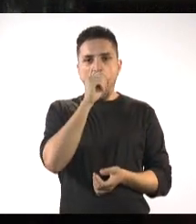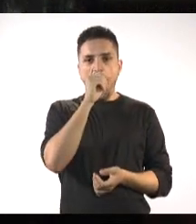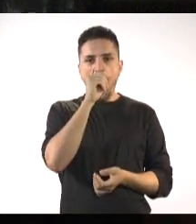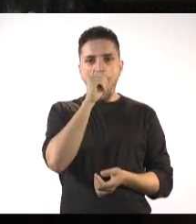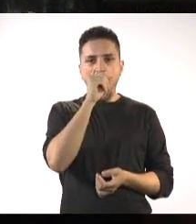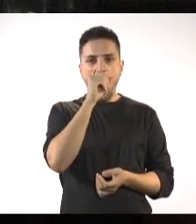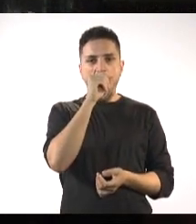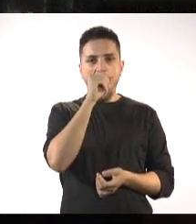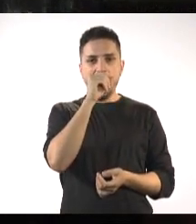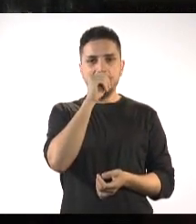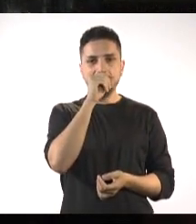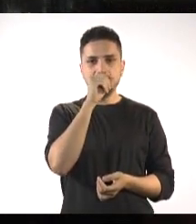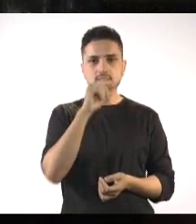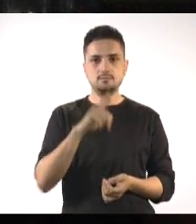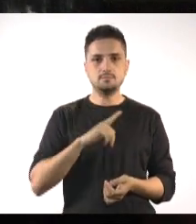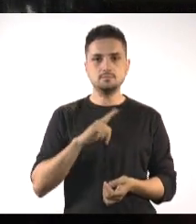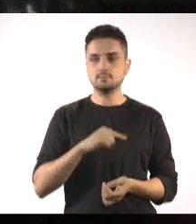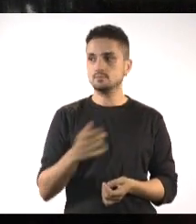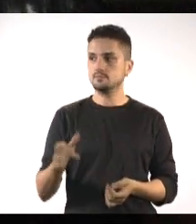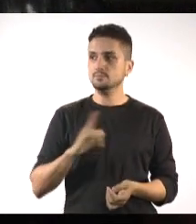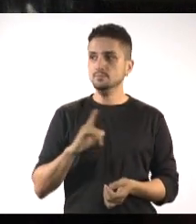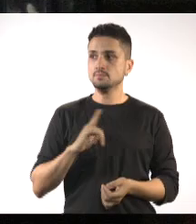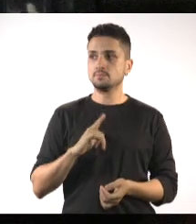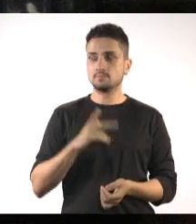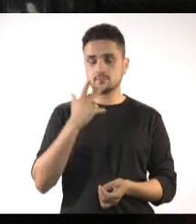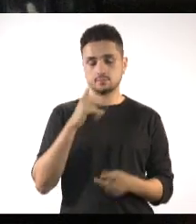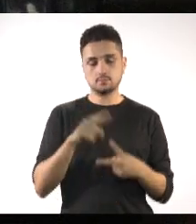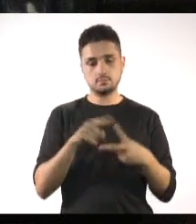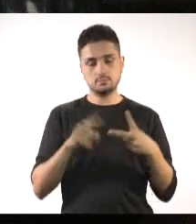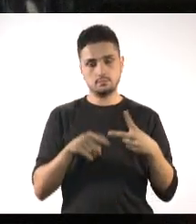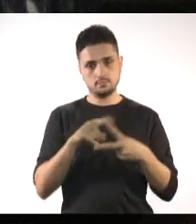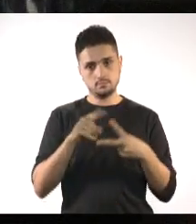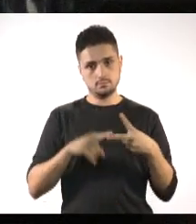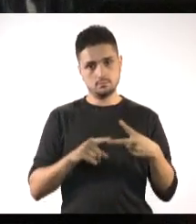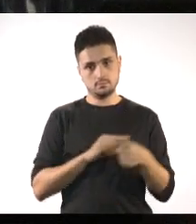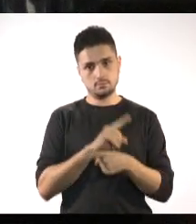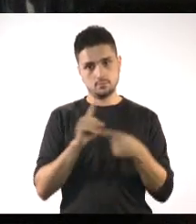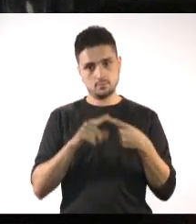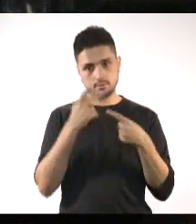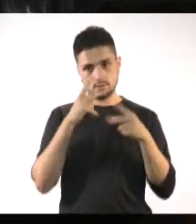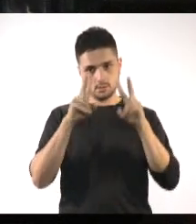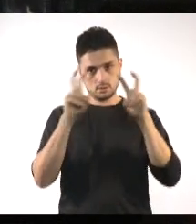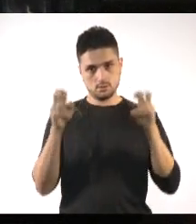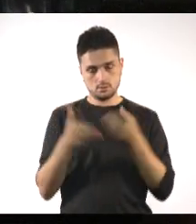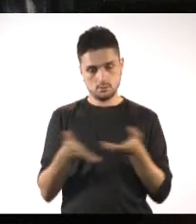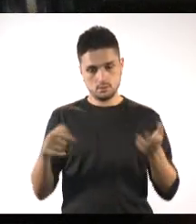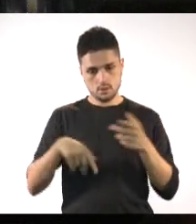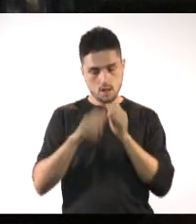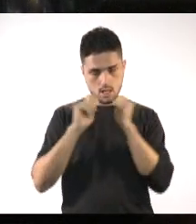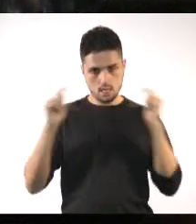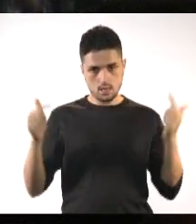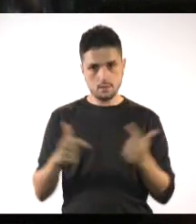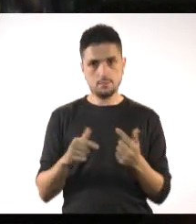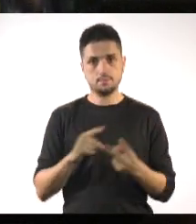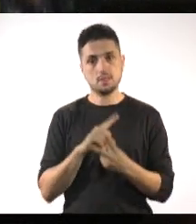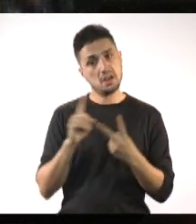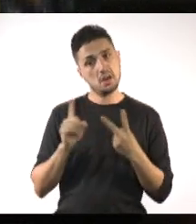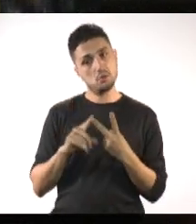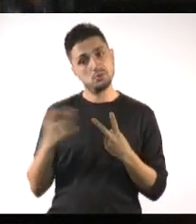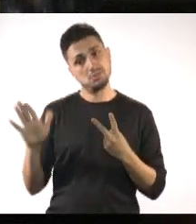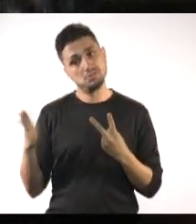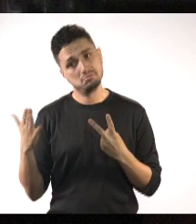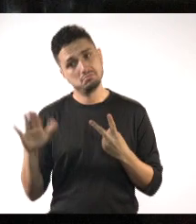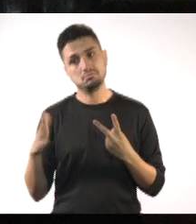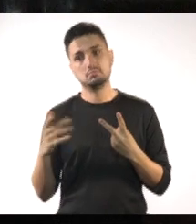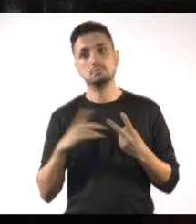várias questões, eu queria salientar duas delas. Uma que diz respeito a esta casa, inclusive. A outra nem tanto, mas